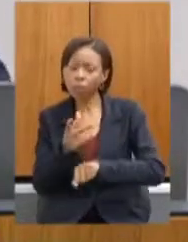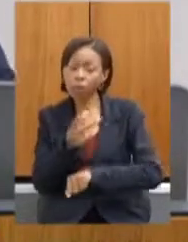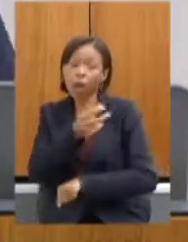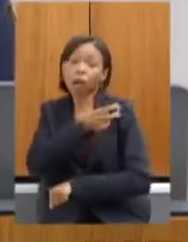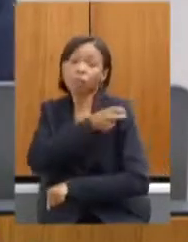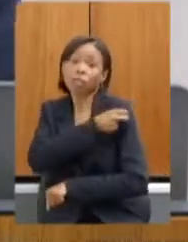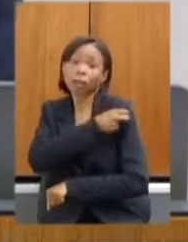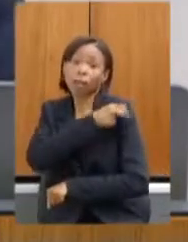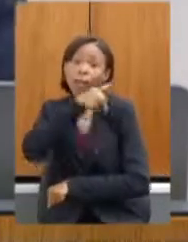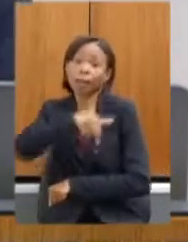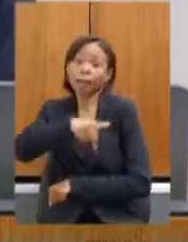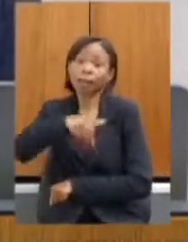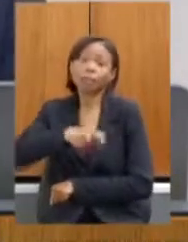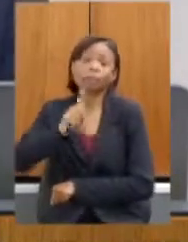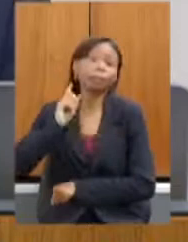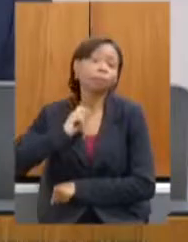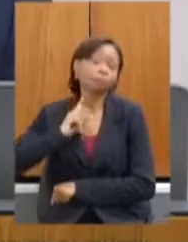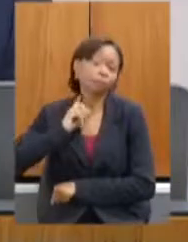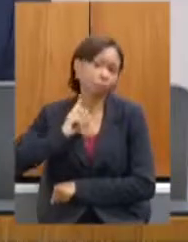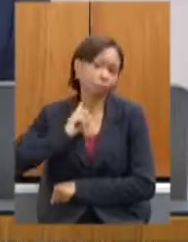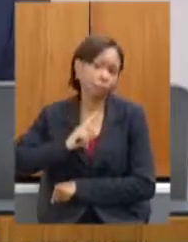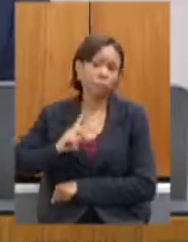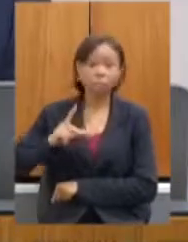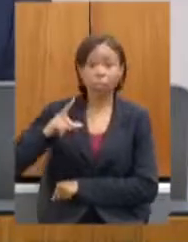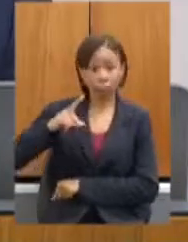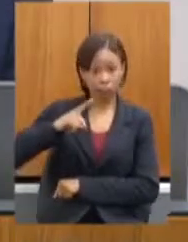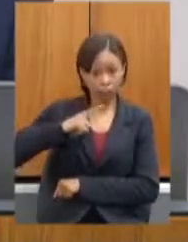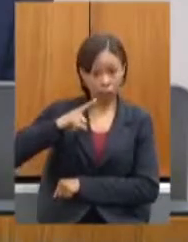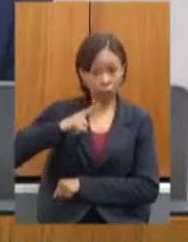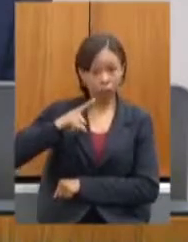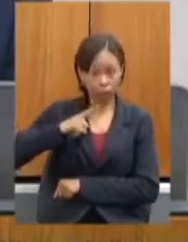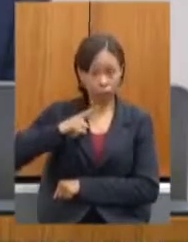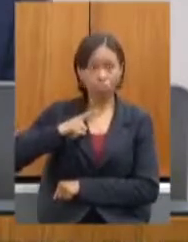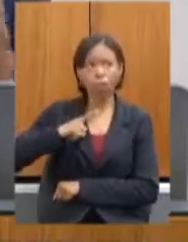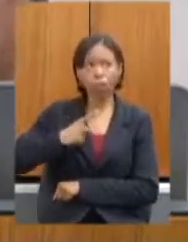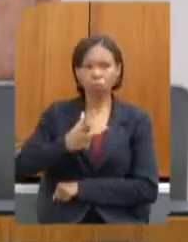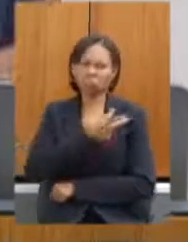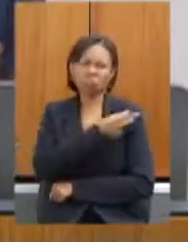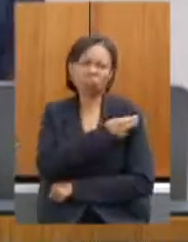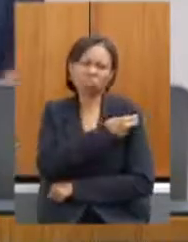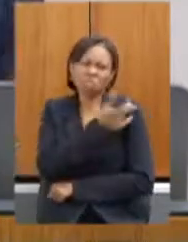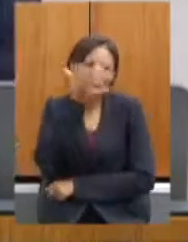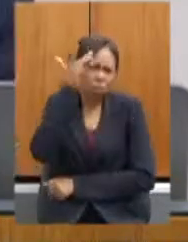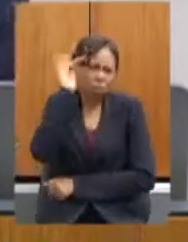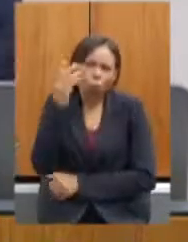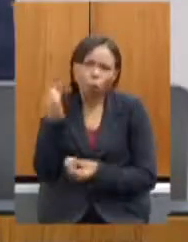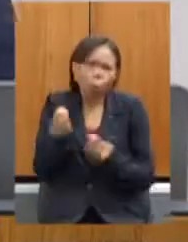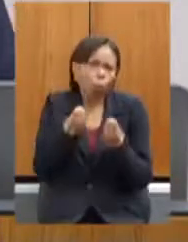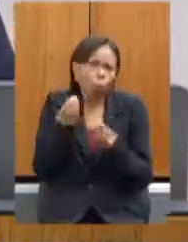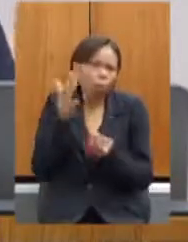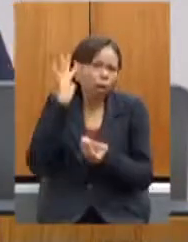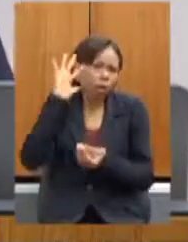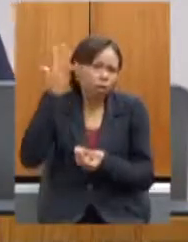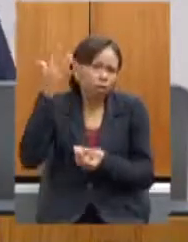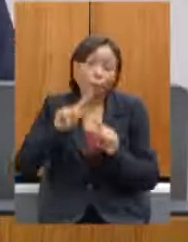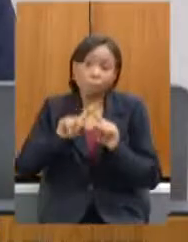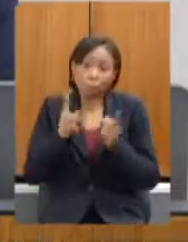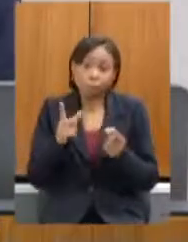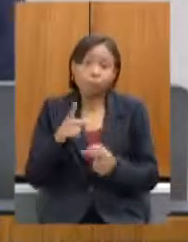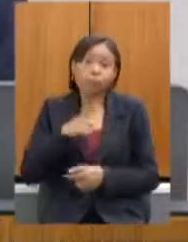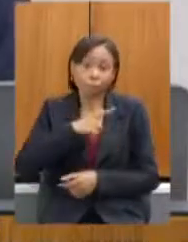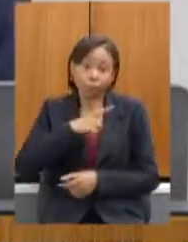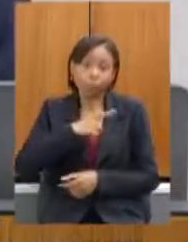aqui em Minas Gerais tem vacinas eu nem sei como é que nós vamos resolver isso mas temos existe